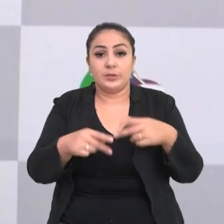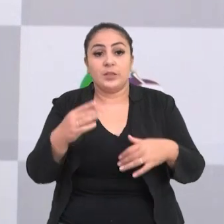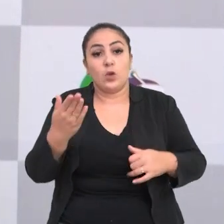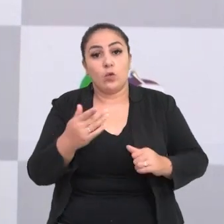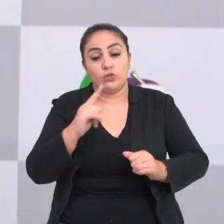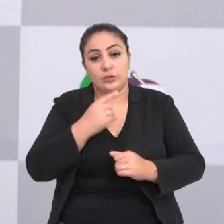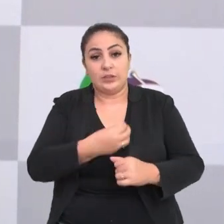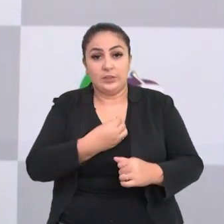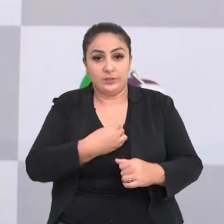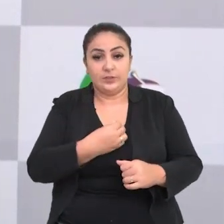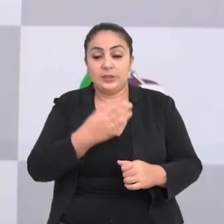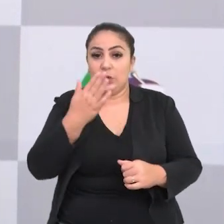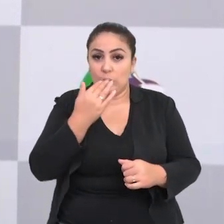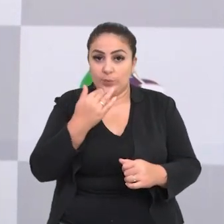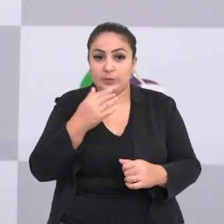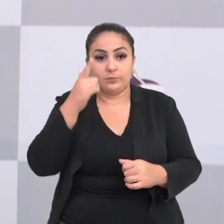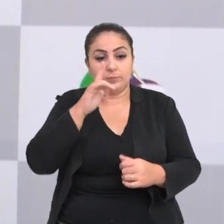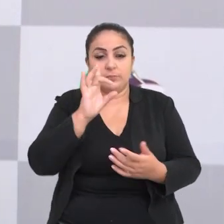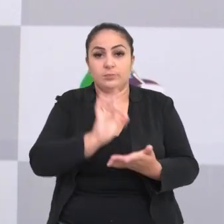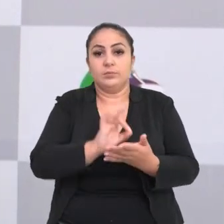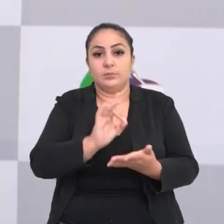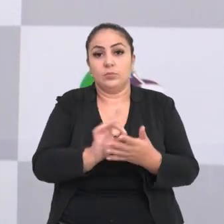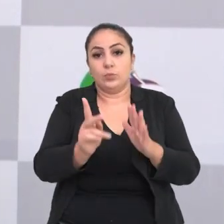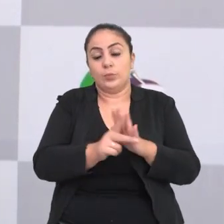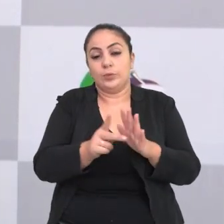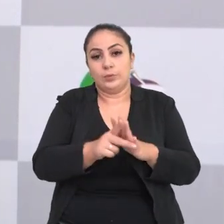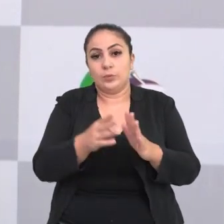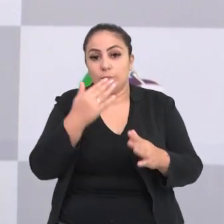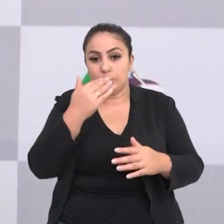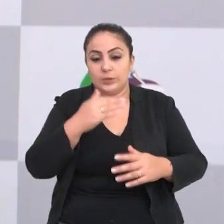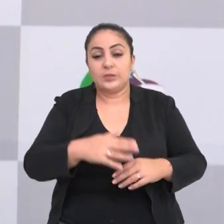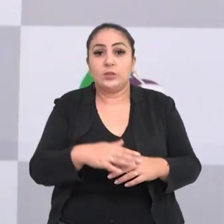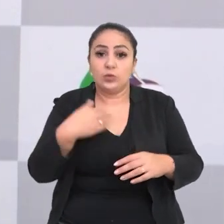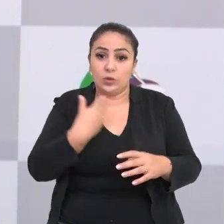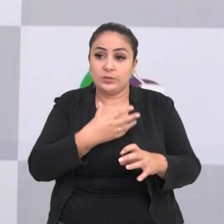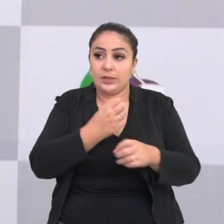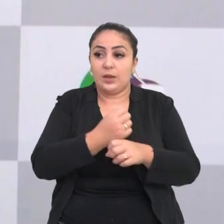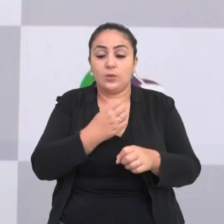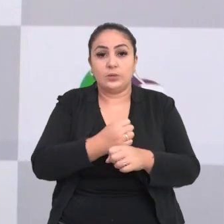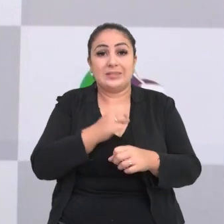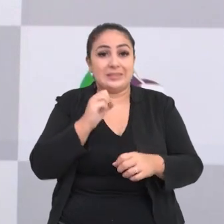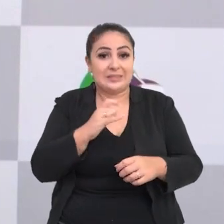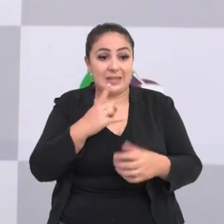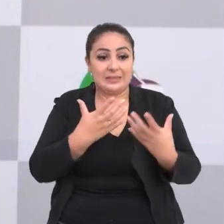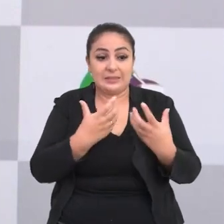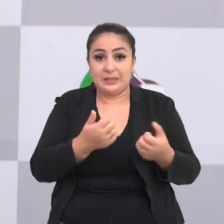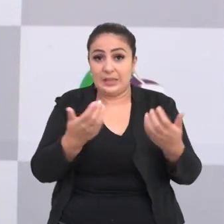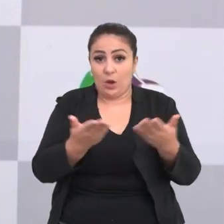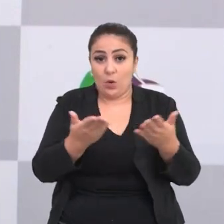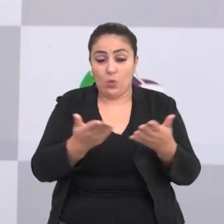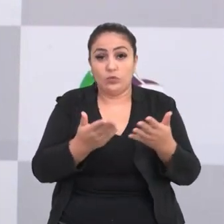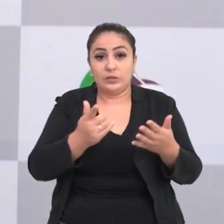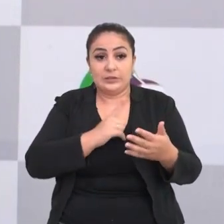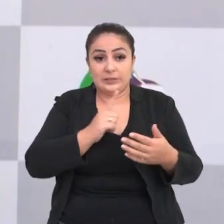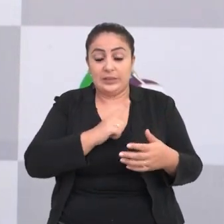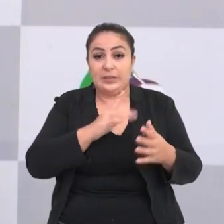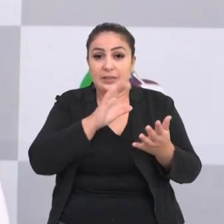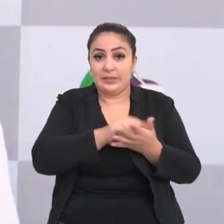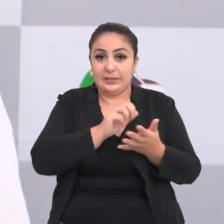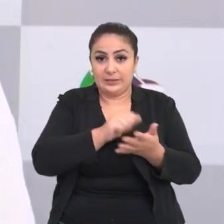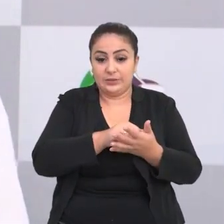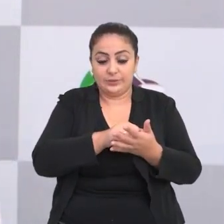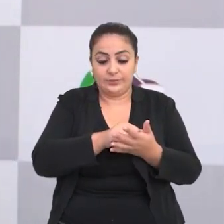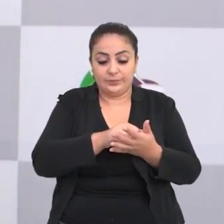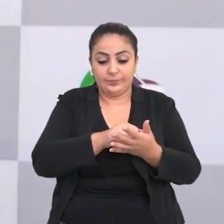população que hoje está tendo comida garantida no seu prato. Porque, pelos nossos cálculos, se as Sencas hoje têm um